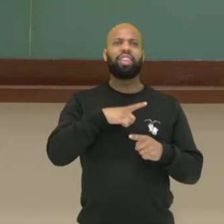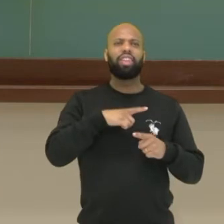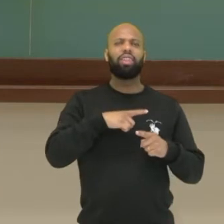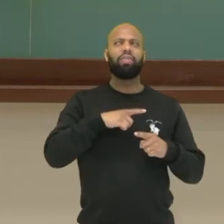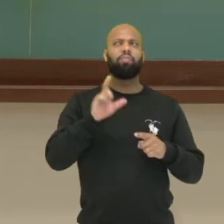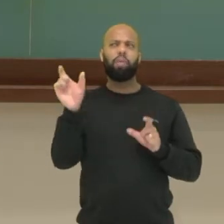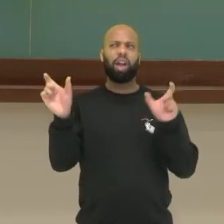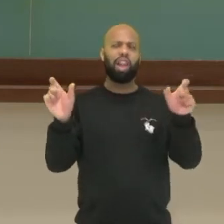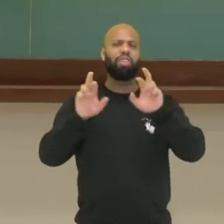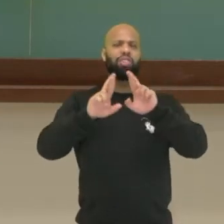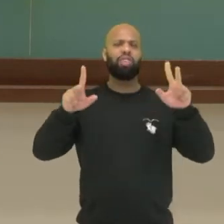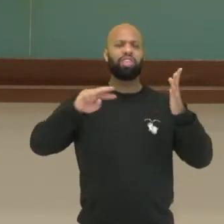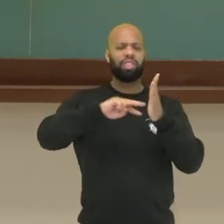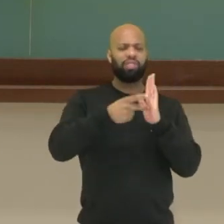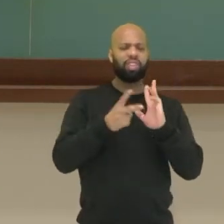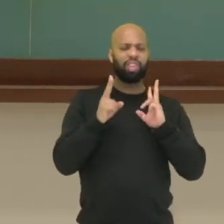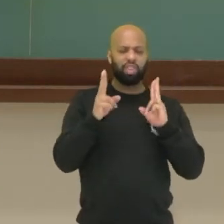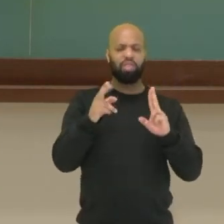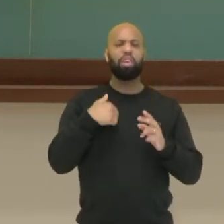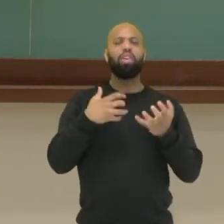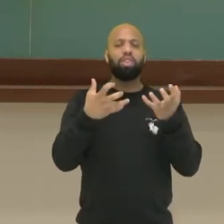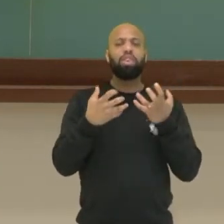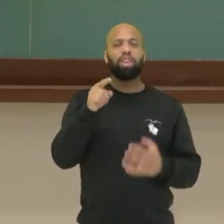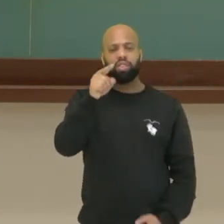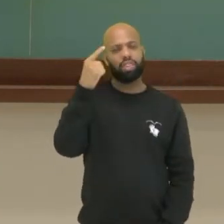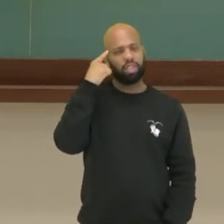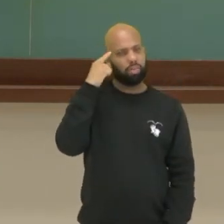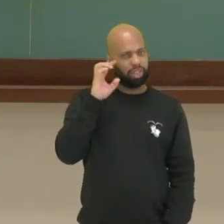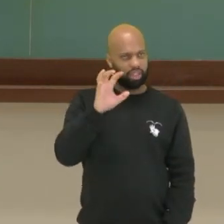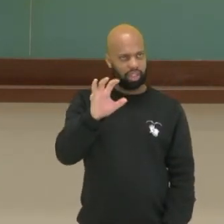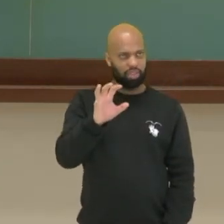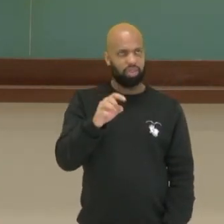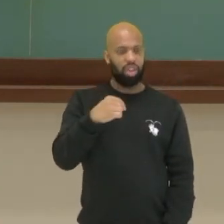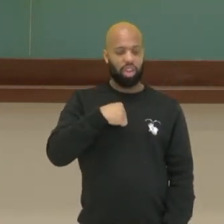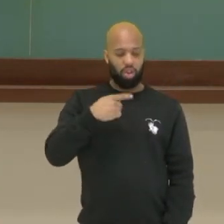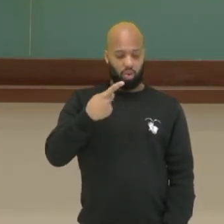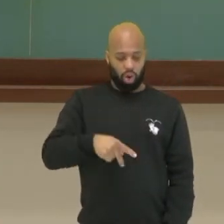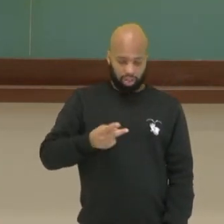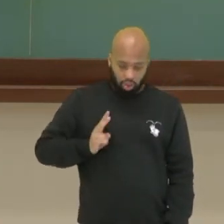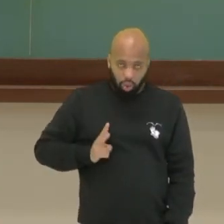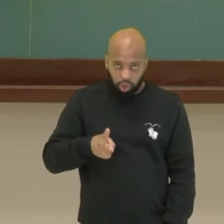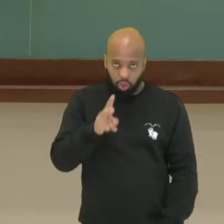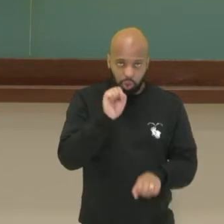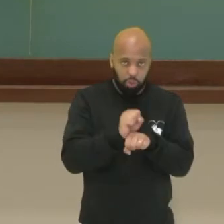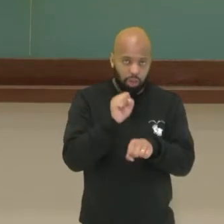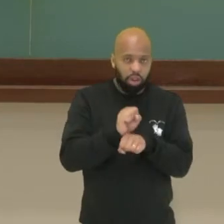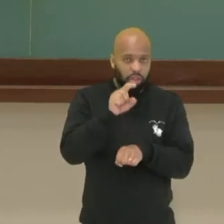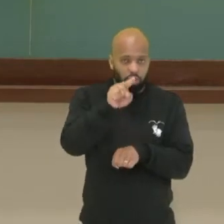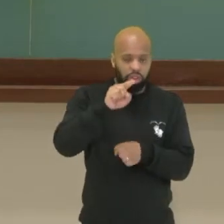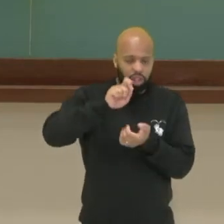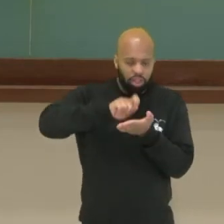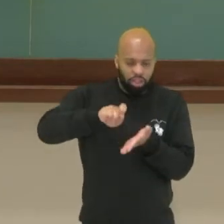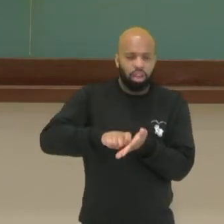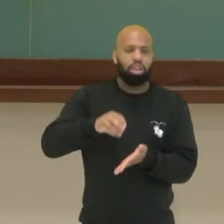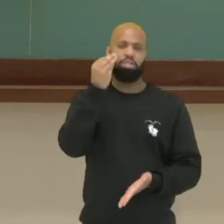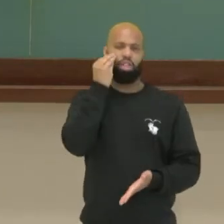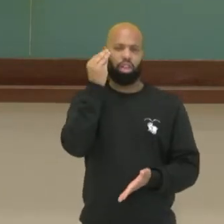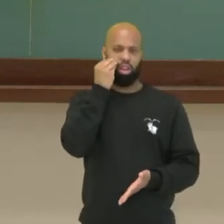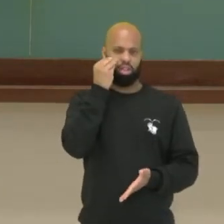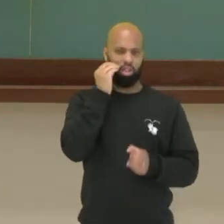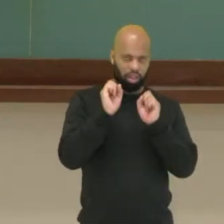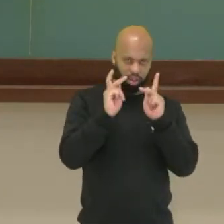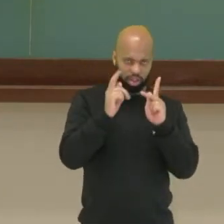diferentes? É isso que eu quero que vocês pensem, hein? Então, eu vou ficar aqui um pouquinho esperando enquanto vocês aí